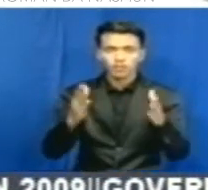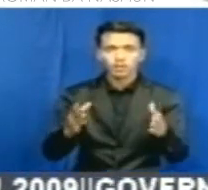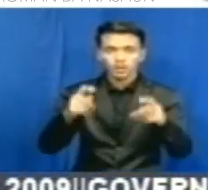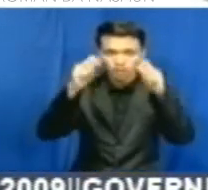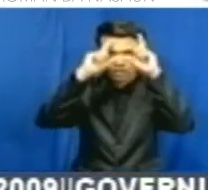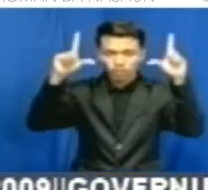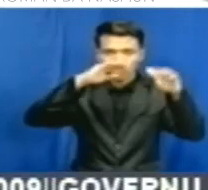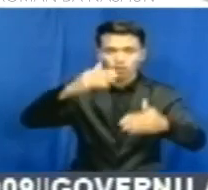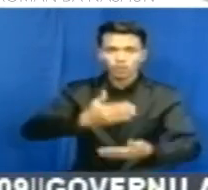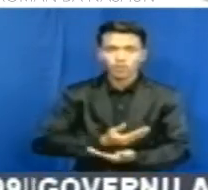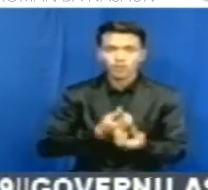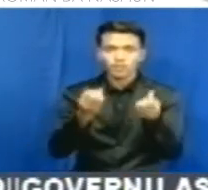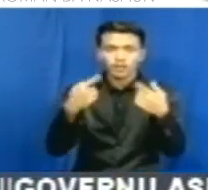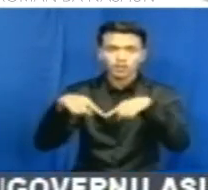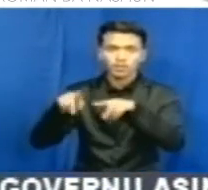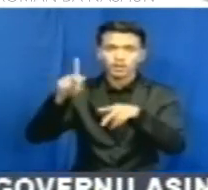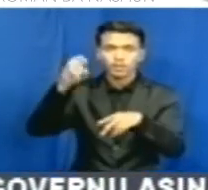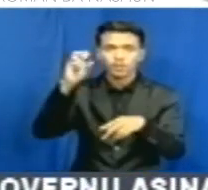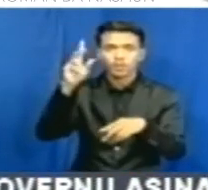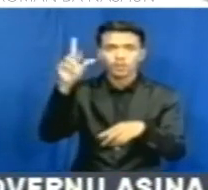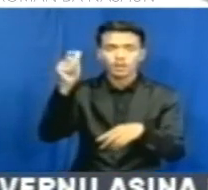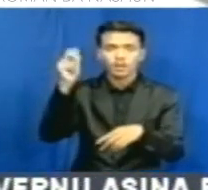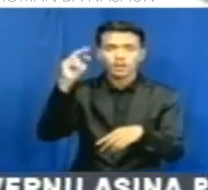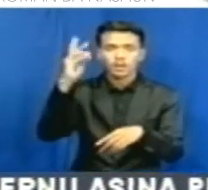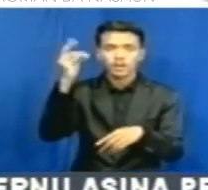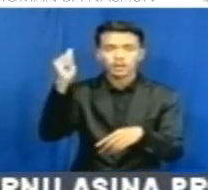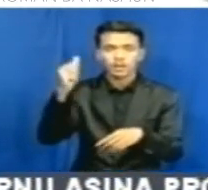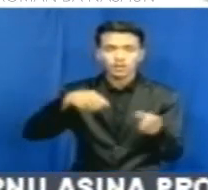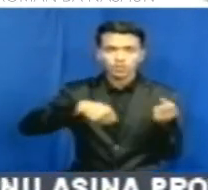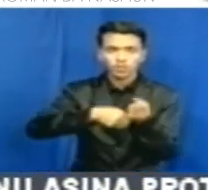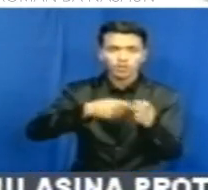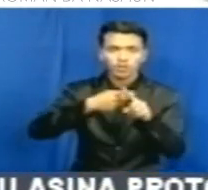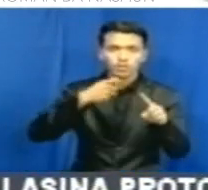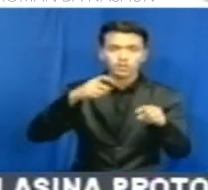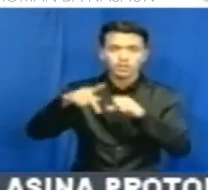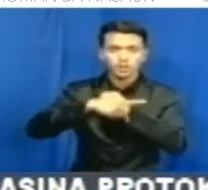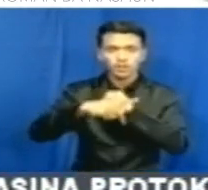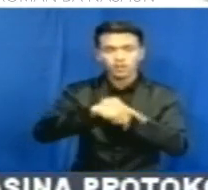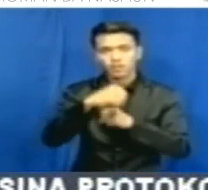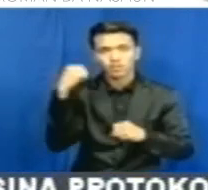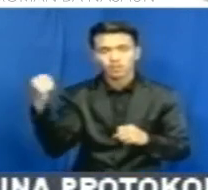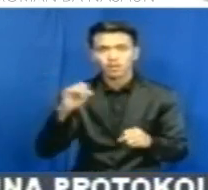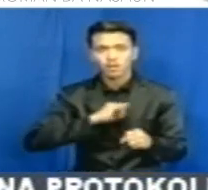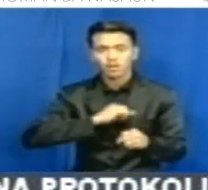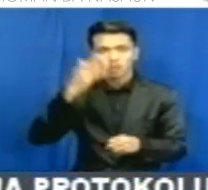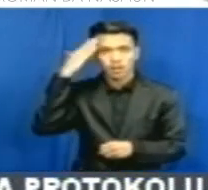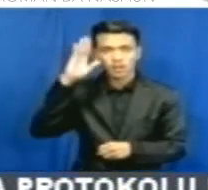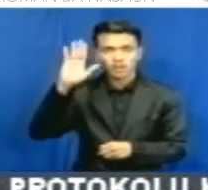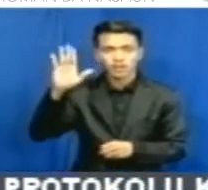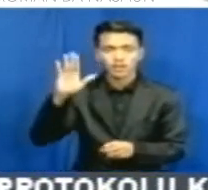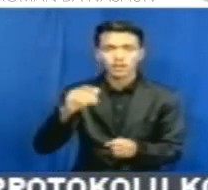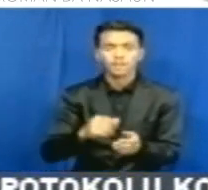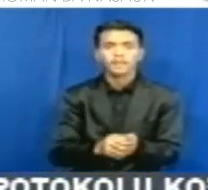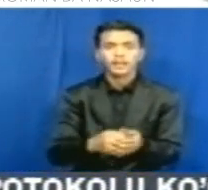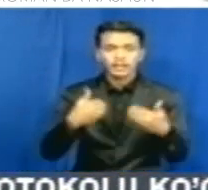Timoruan lubkida atu saiba ia Polândia. Ne suporta husi partidos político balun. Haula tenene ia coordenação